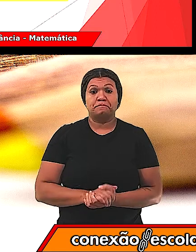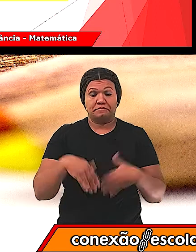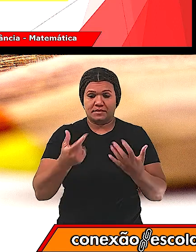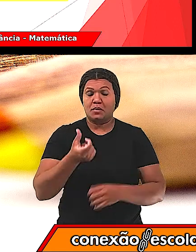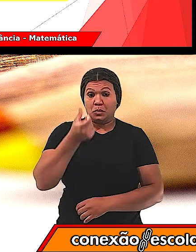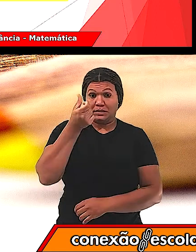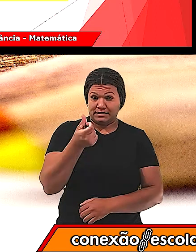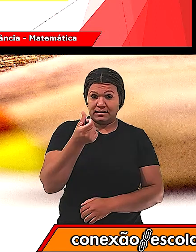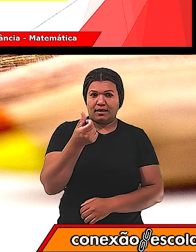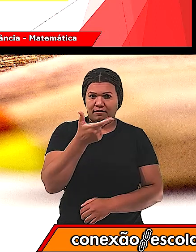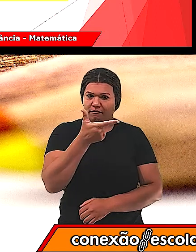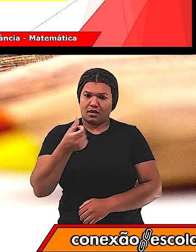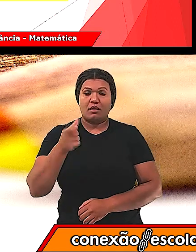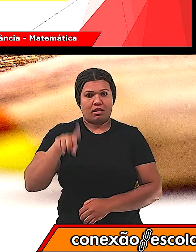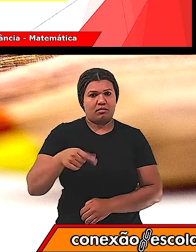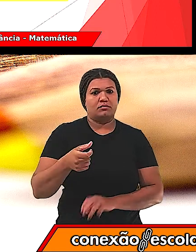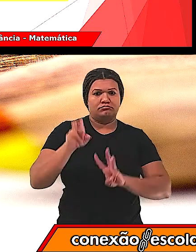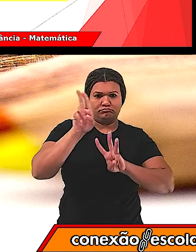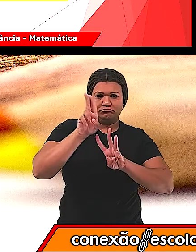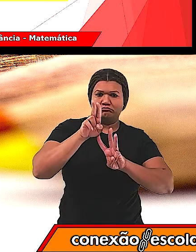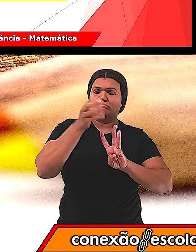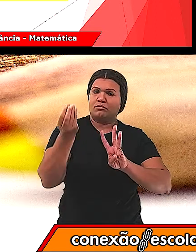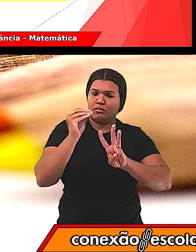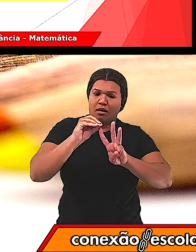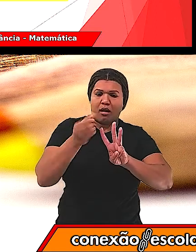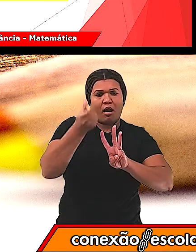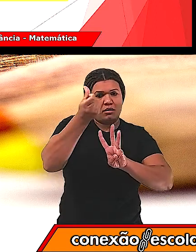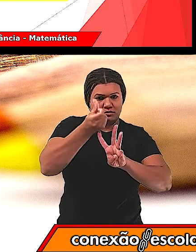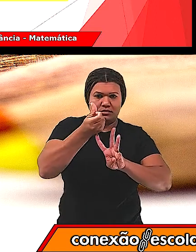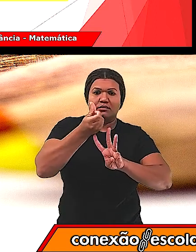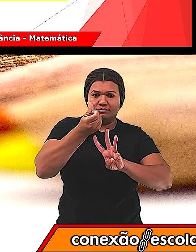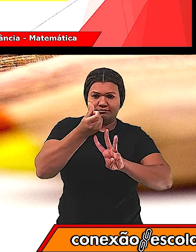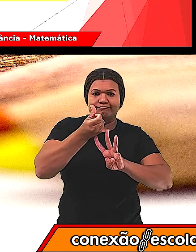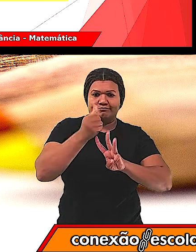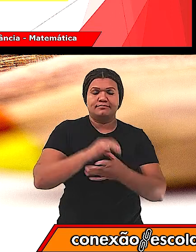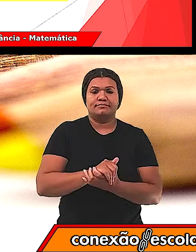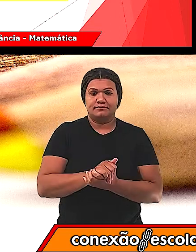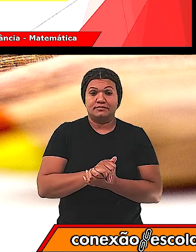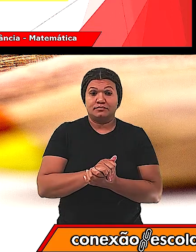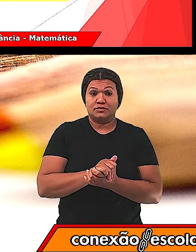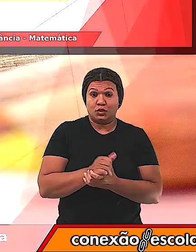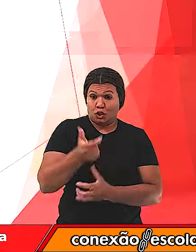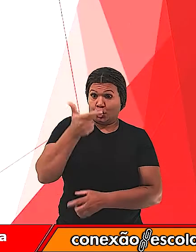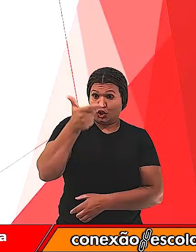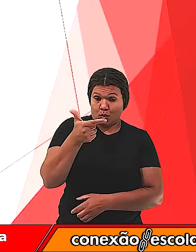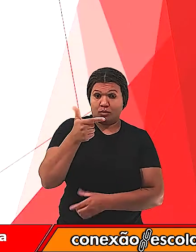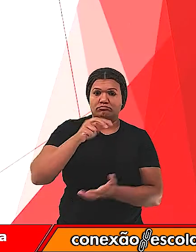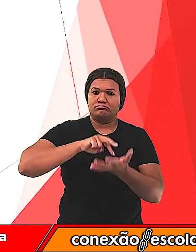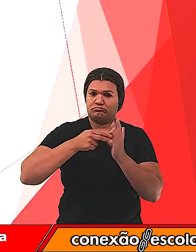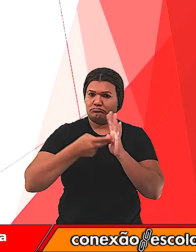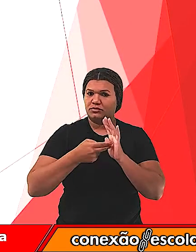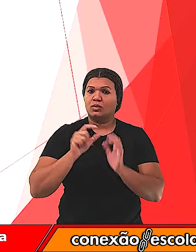6 do 26 é unidade, então você vai colocar lá embaixo da unidade. O 2, que quer